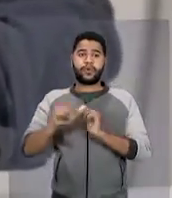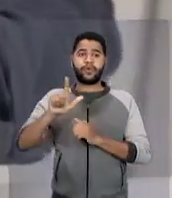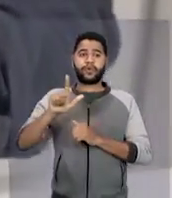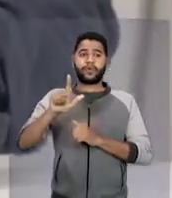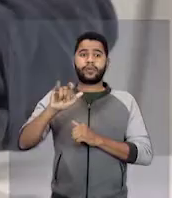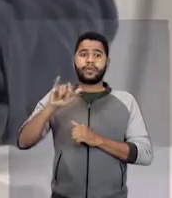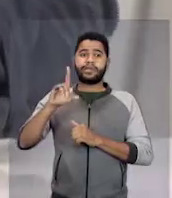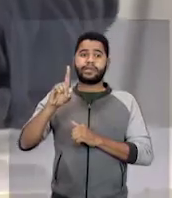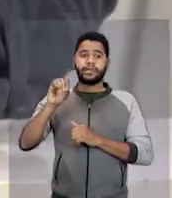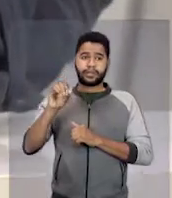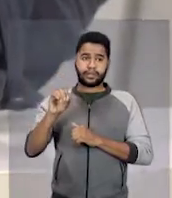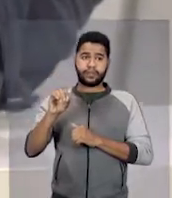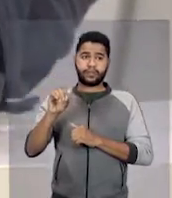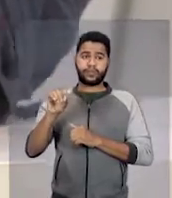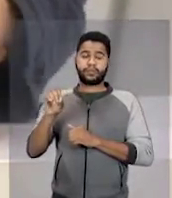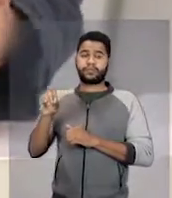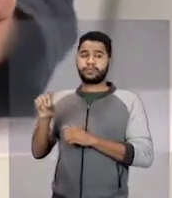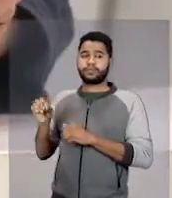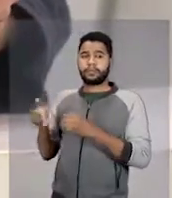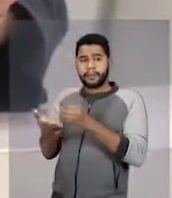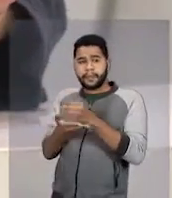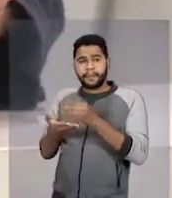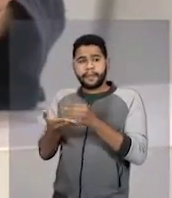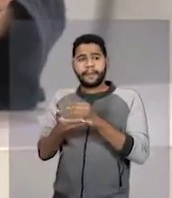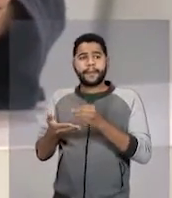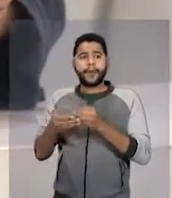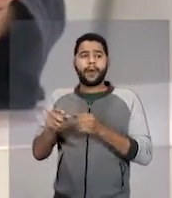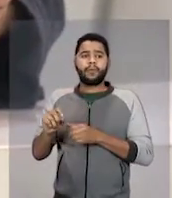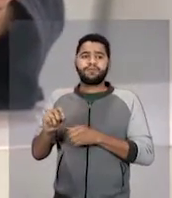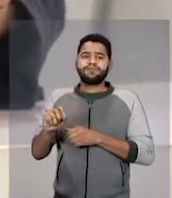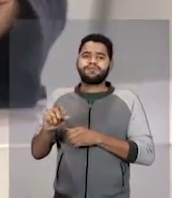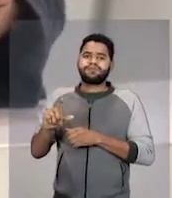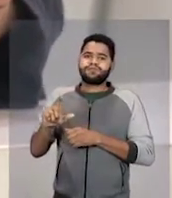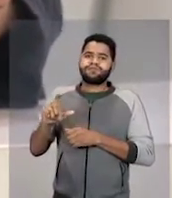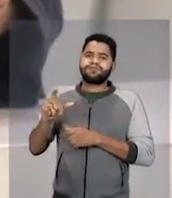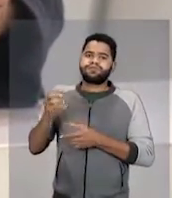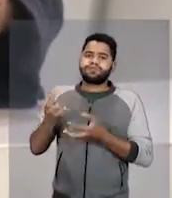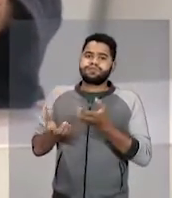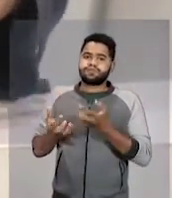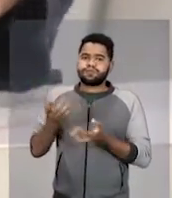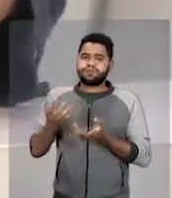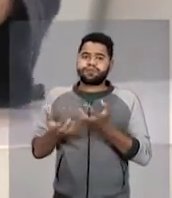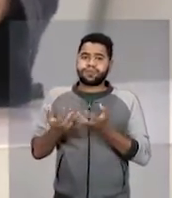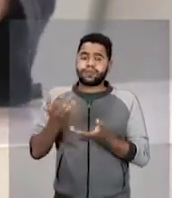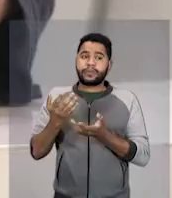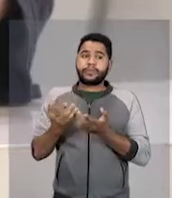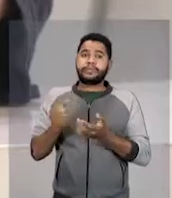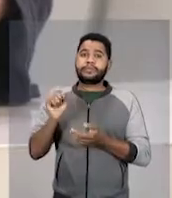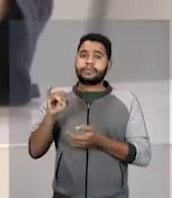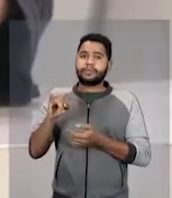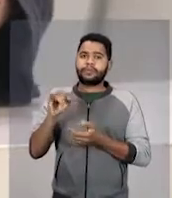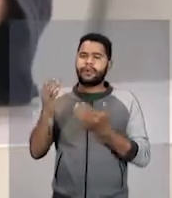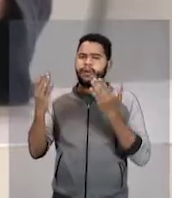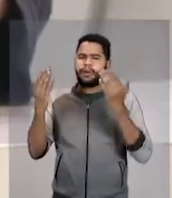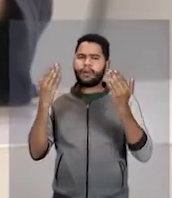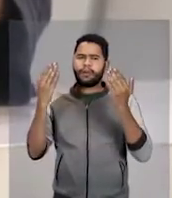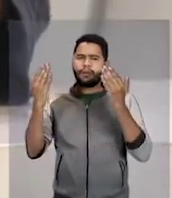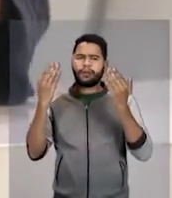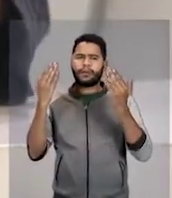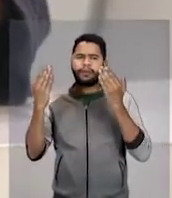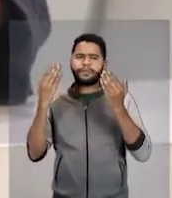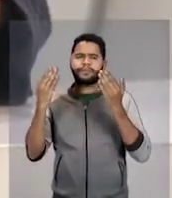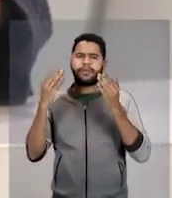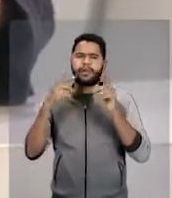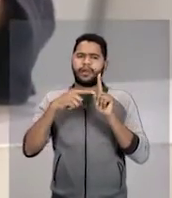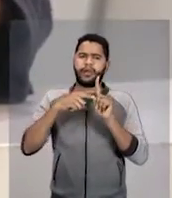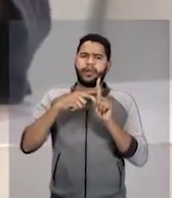está logo aqui nessa primeira base, ele está sendo aquecido também, inicialmente. E se você comparar a